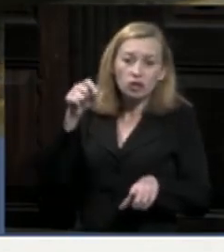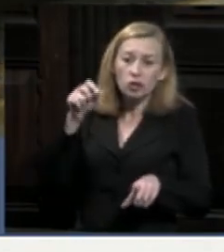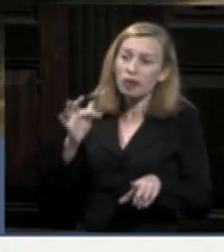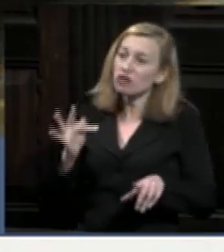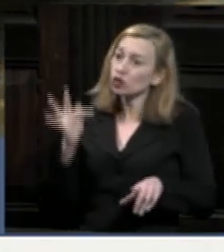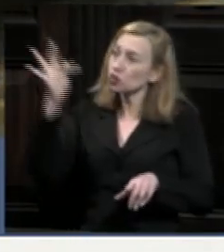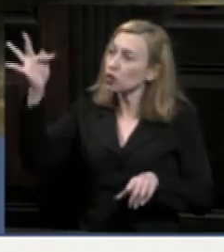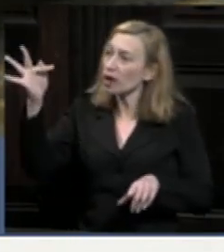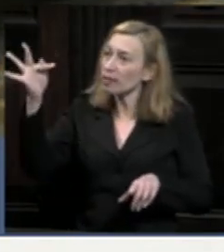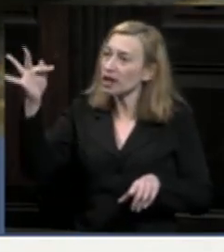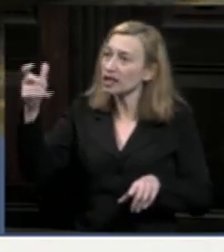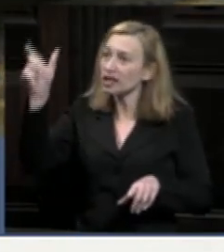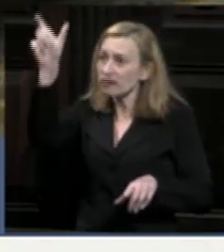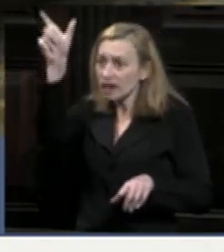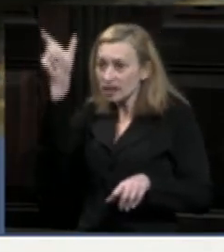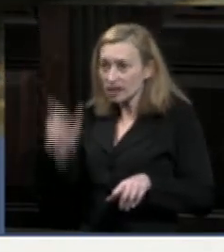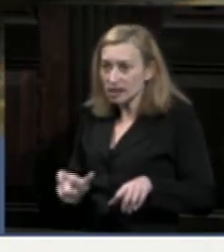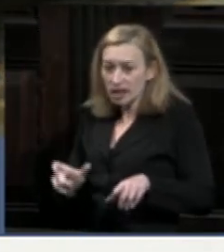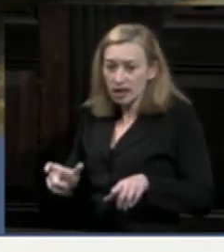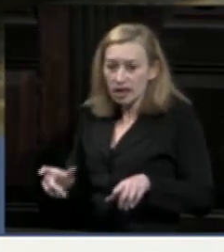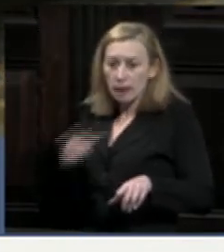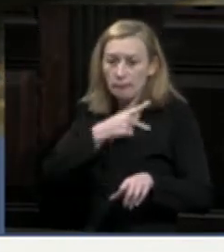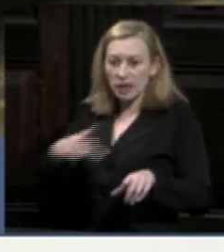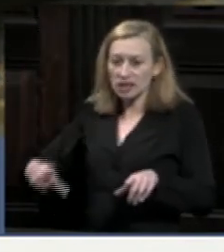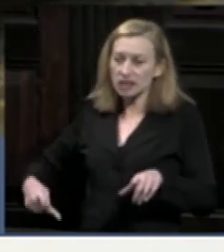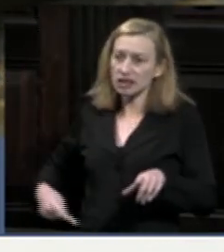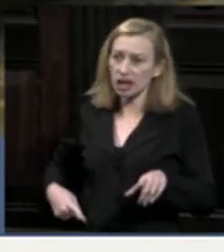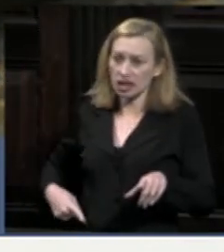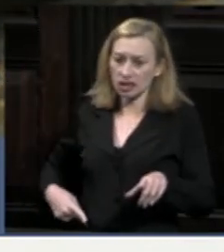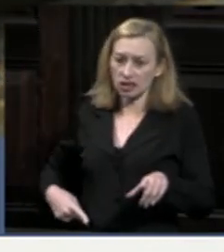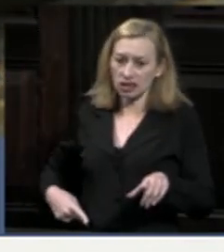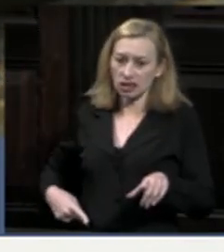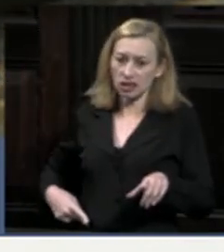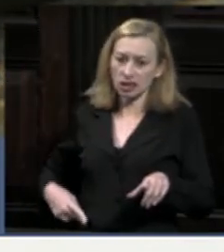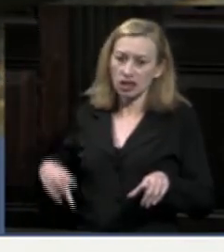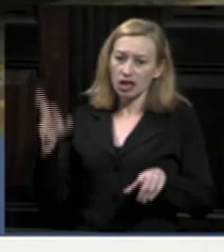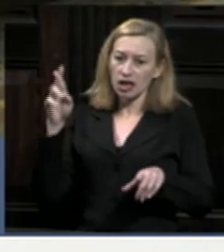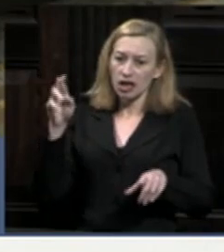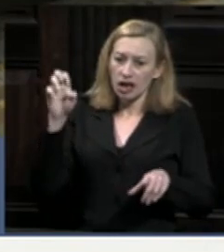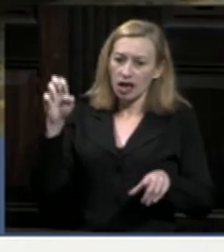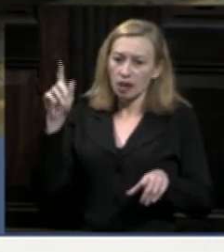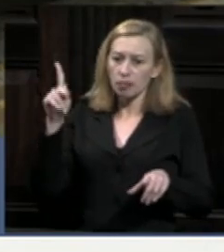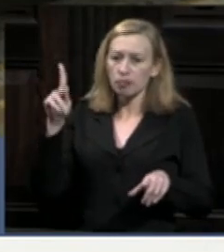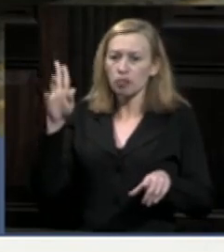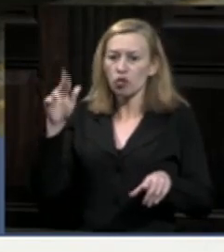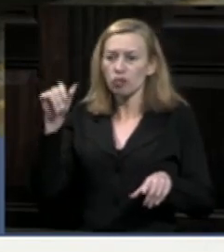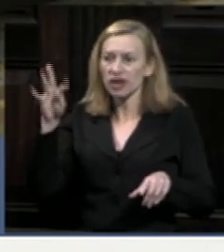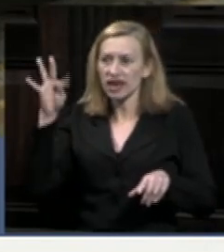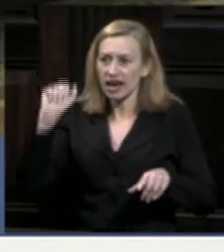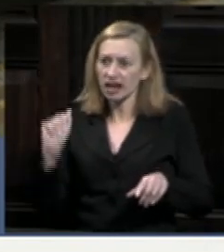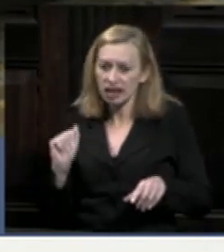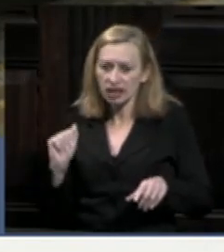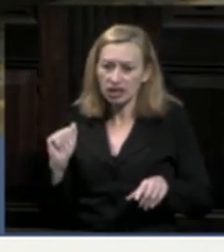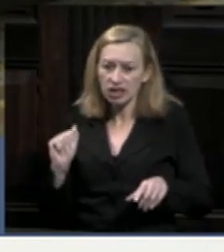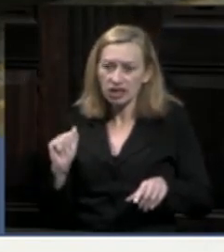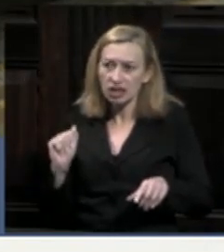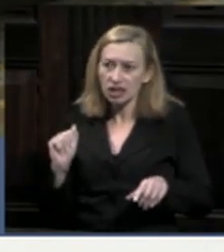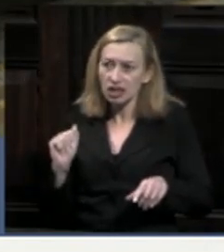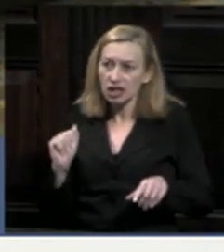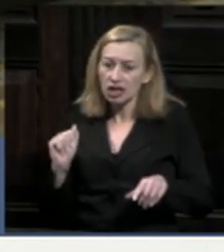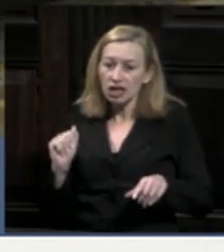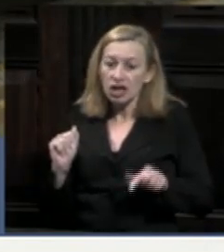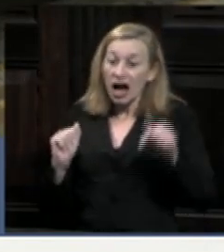pesquisas não mereceu uma palavra desta casa como se fosse